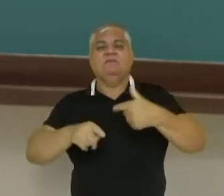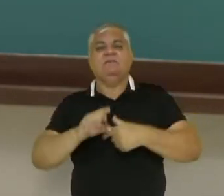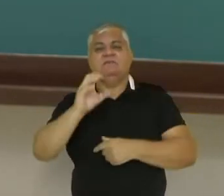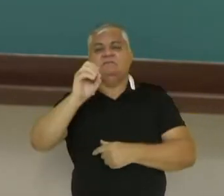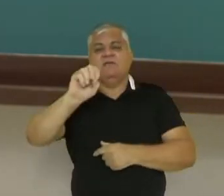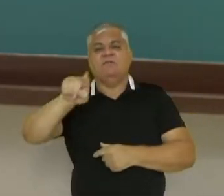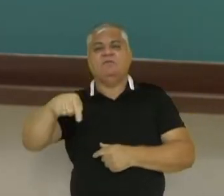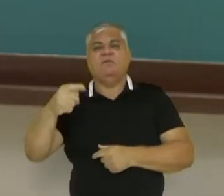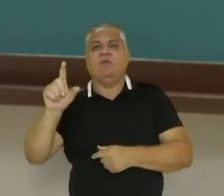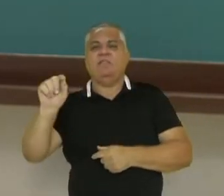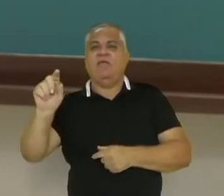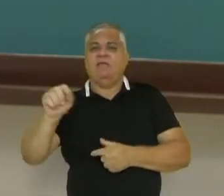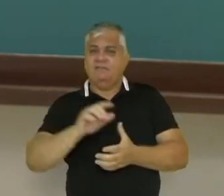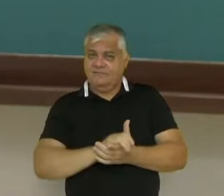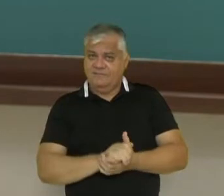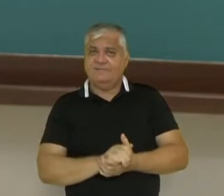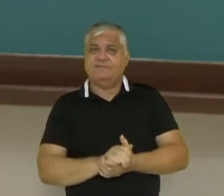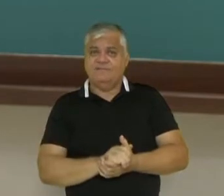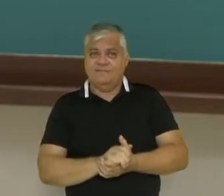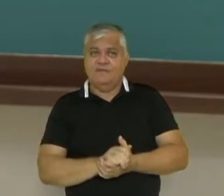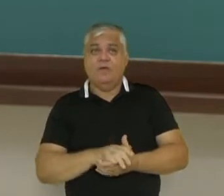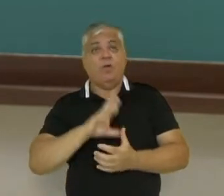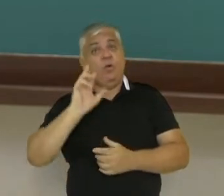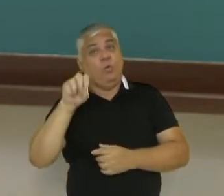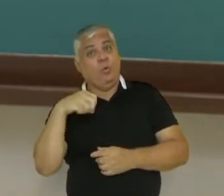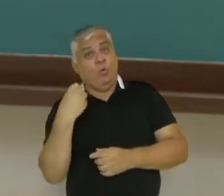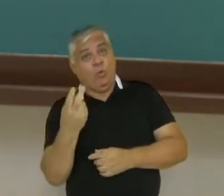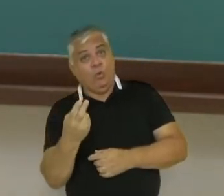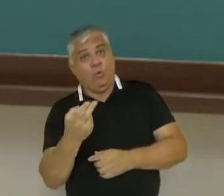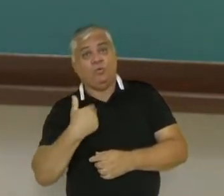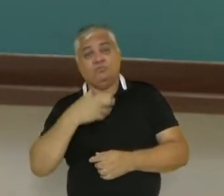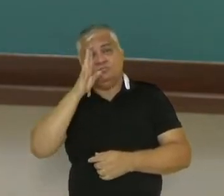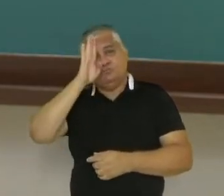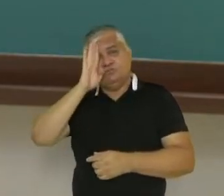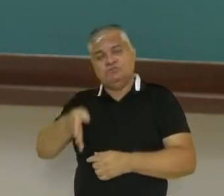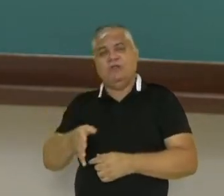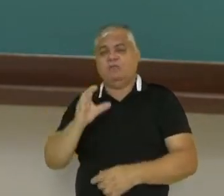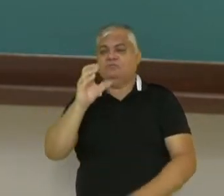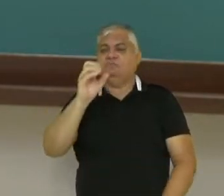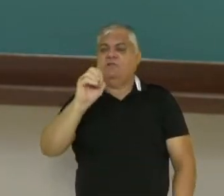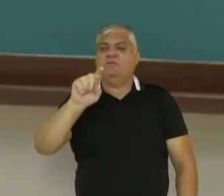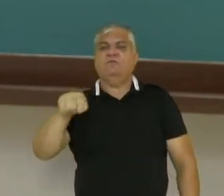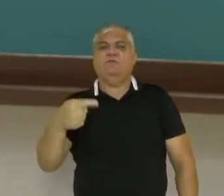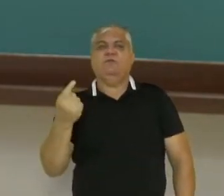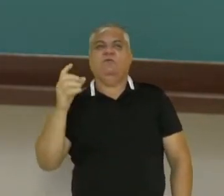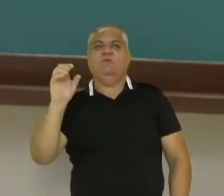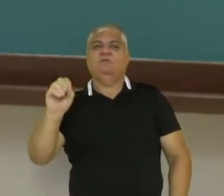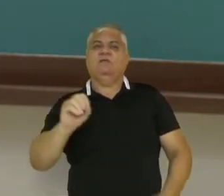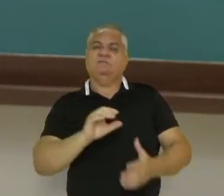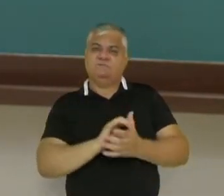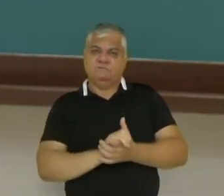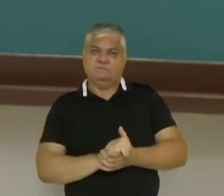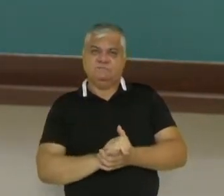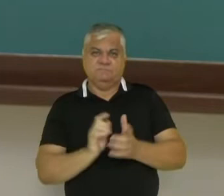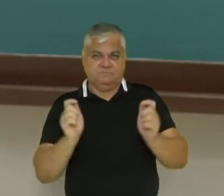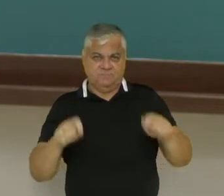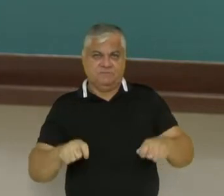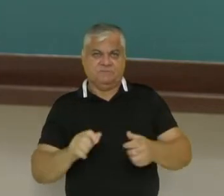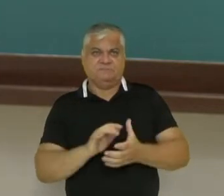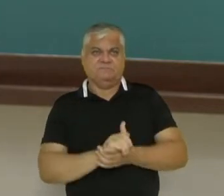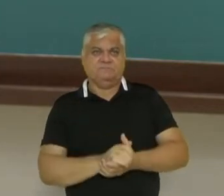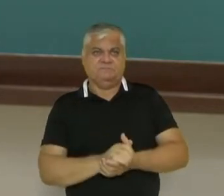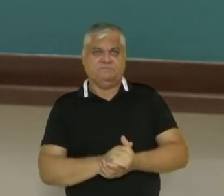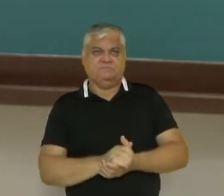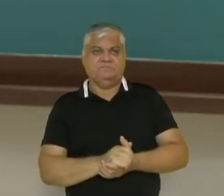Dá 0,10. Ou eu já posso escrever num número decimal, 10 centésimos. Será que é